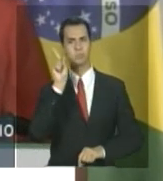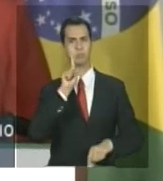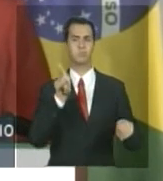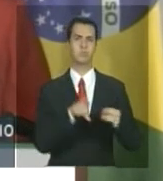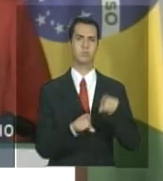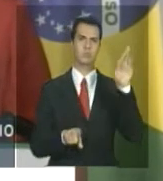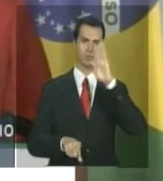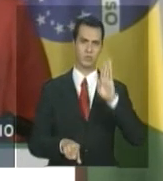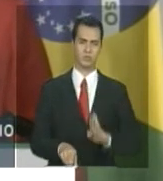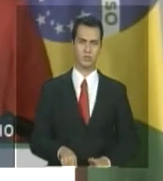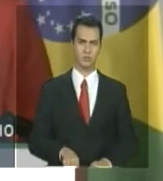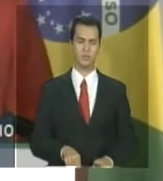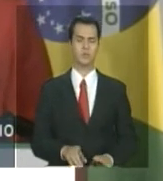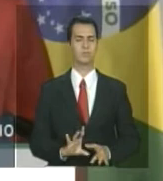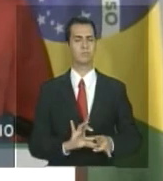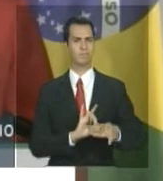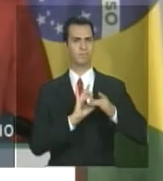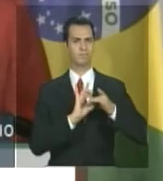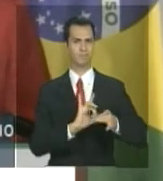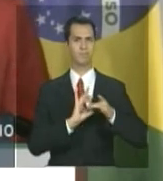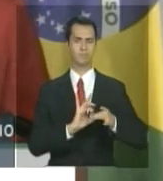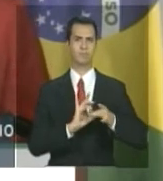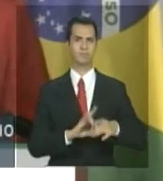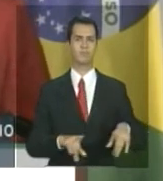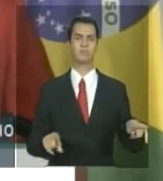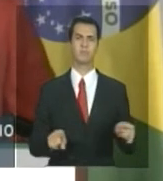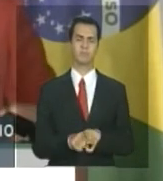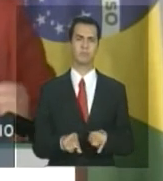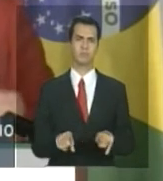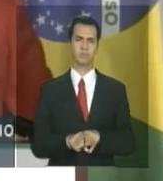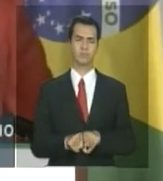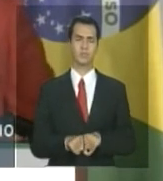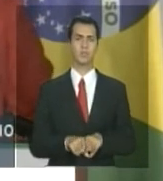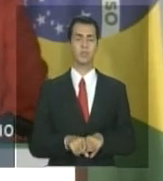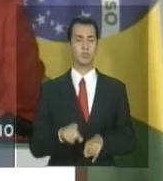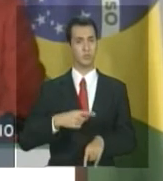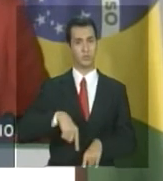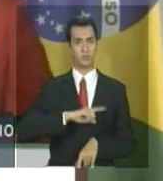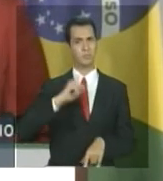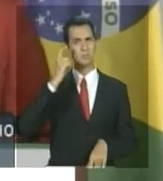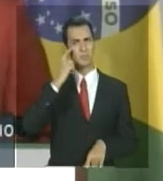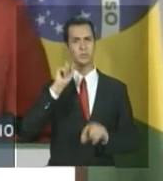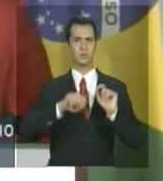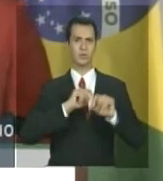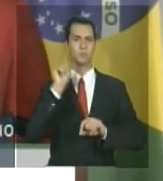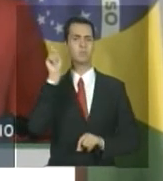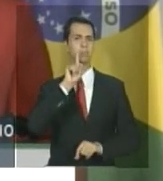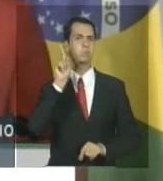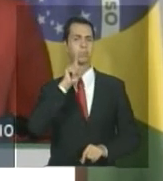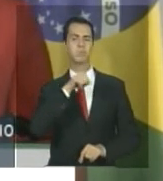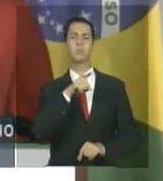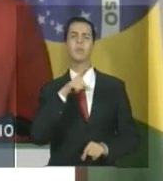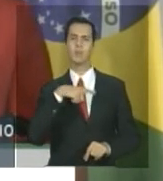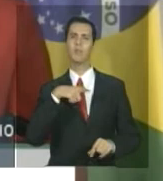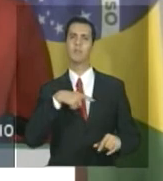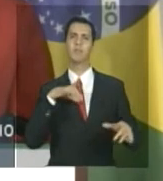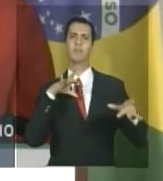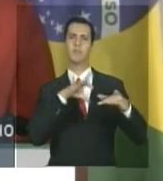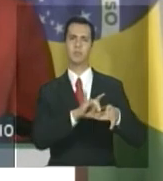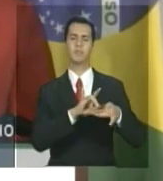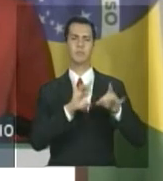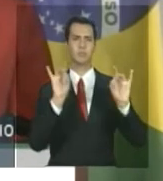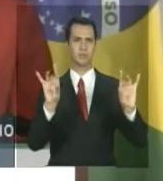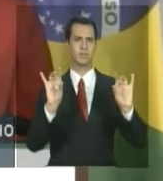e o Brasil e consideramos os Estados Unidos um parceiro muito especial na implementação do